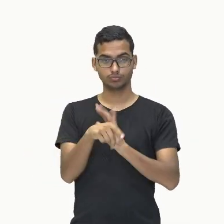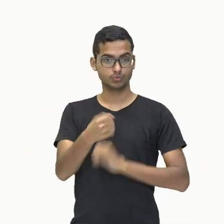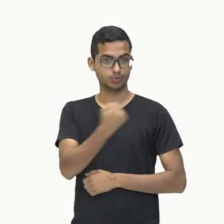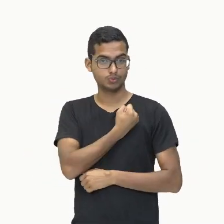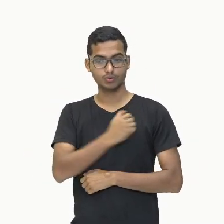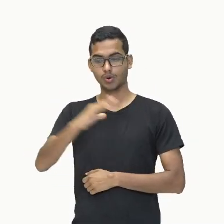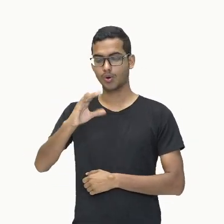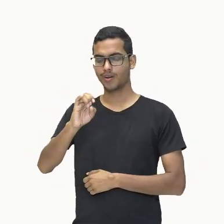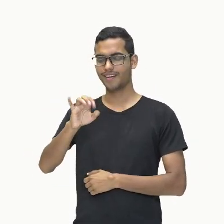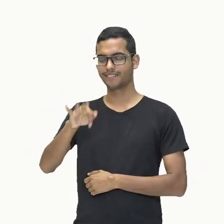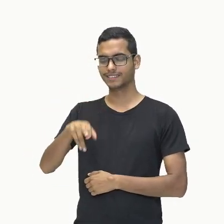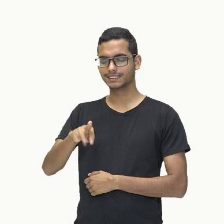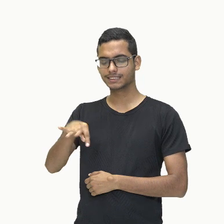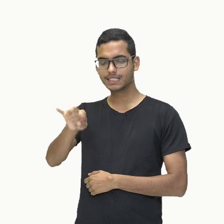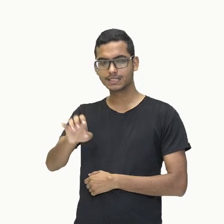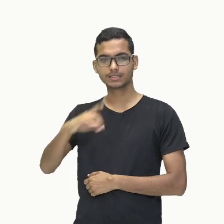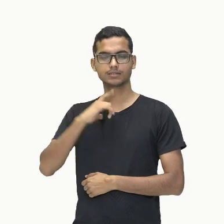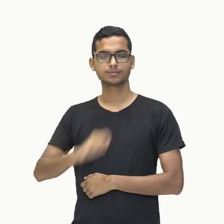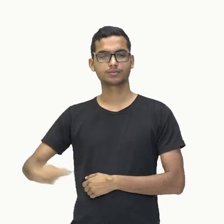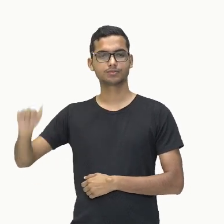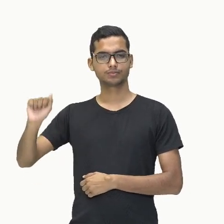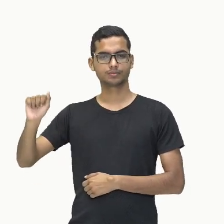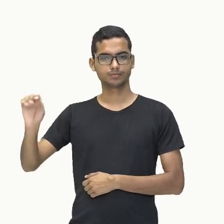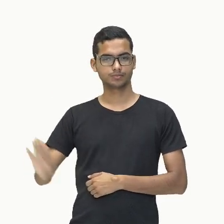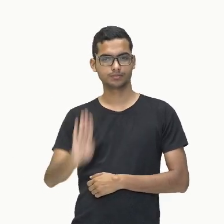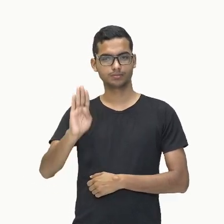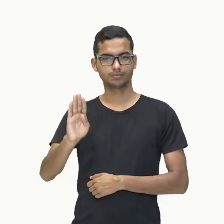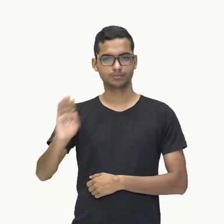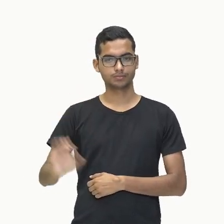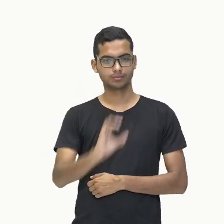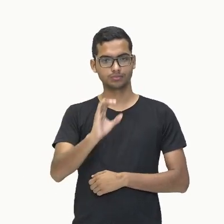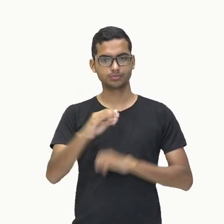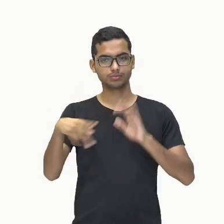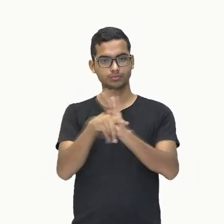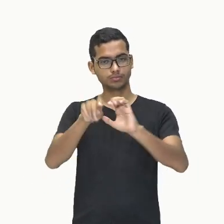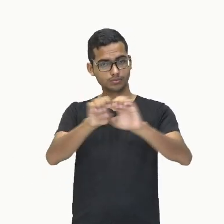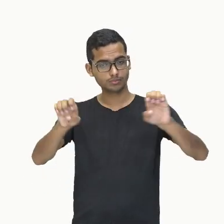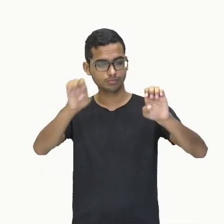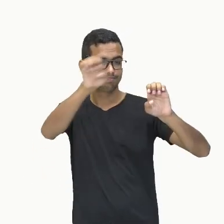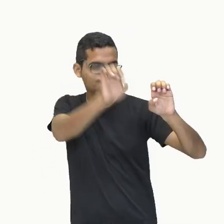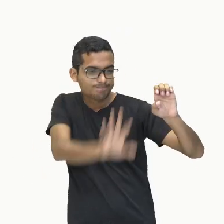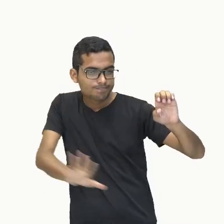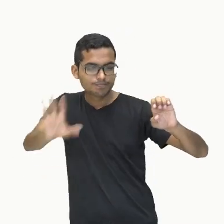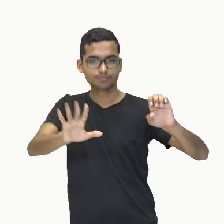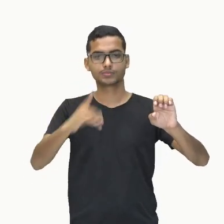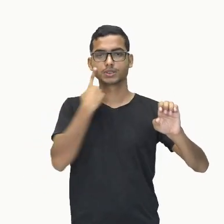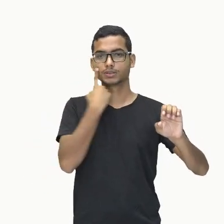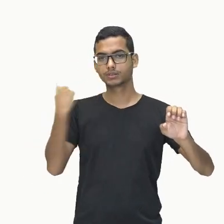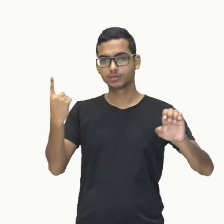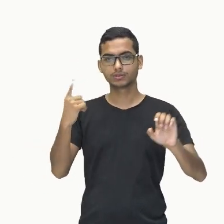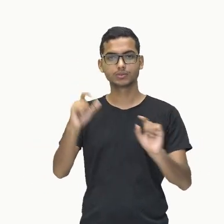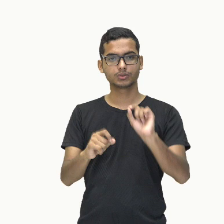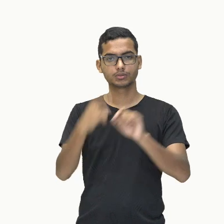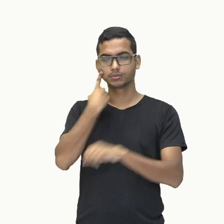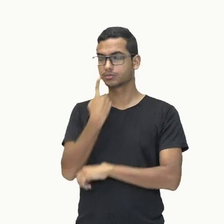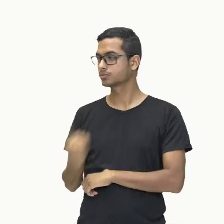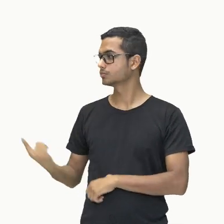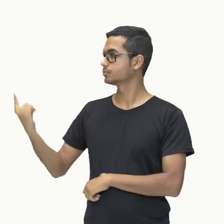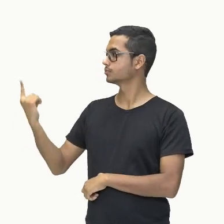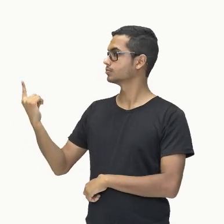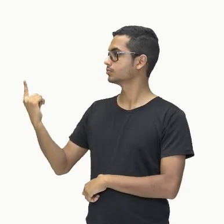A, B e C da nossa equação geral da reta, elas virão exatamente nessa posição aqui,